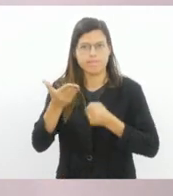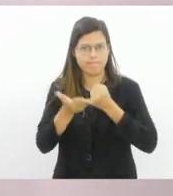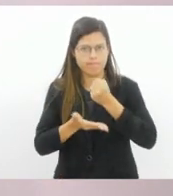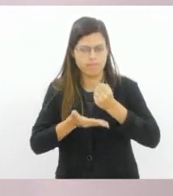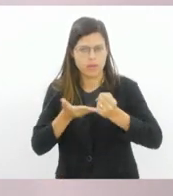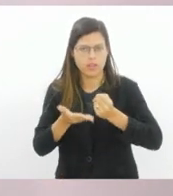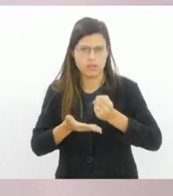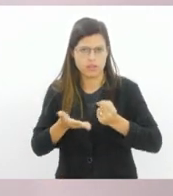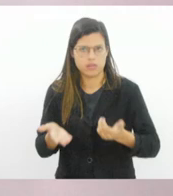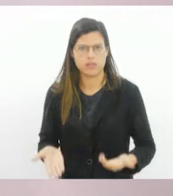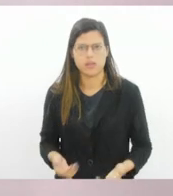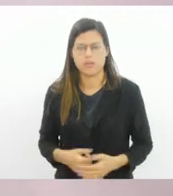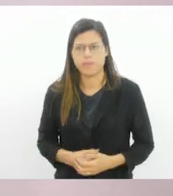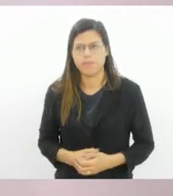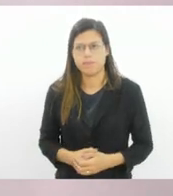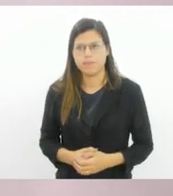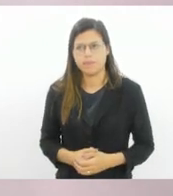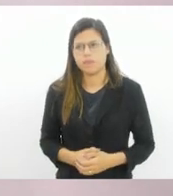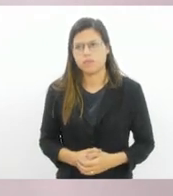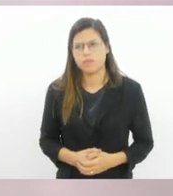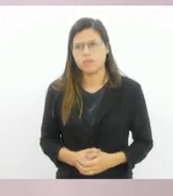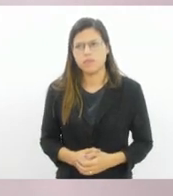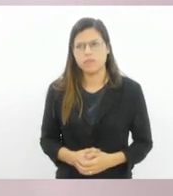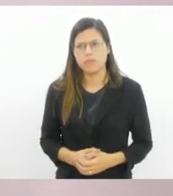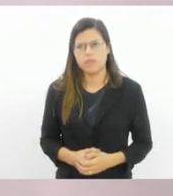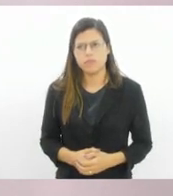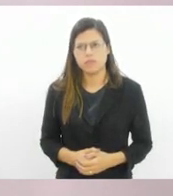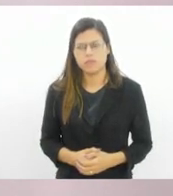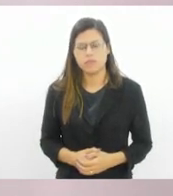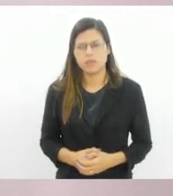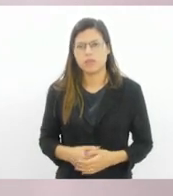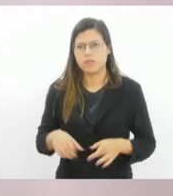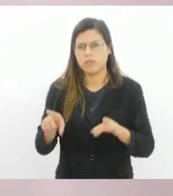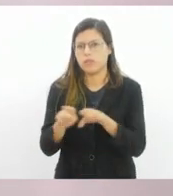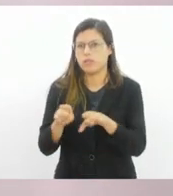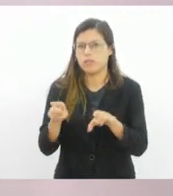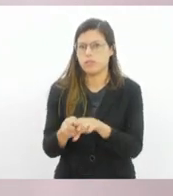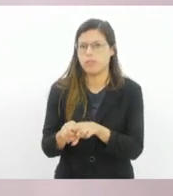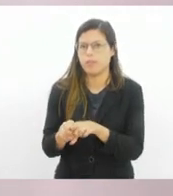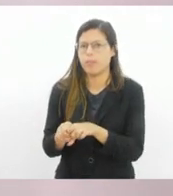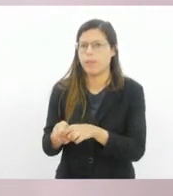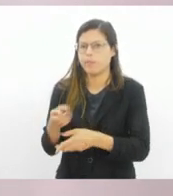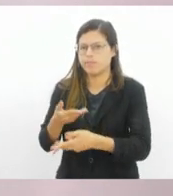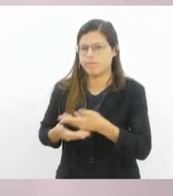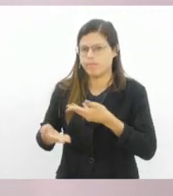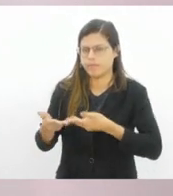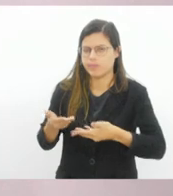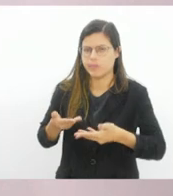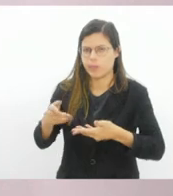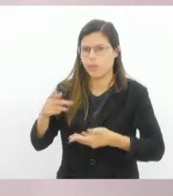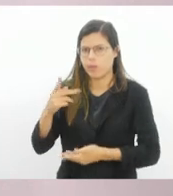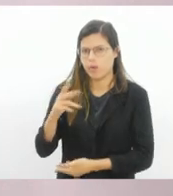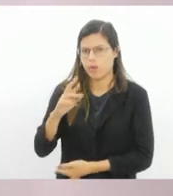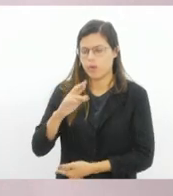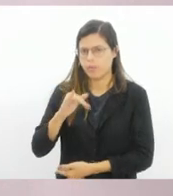com relação. E aí, só para também dialogar com a Priscila com relação à preocupação que levantamos aqui